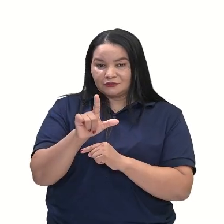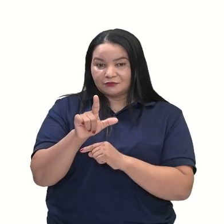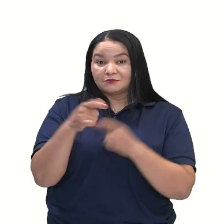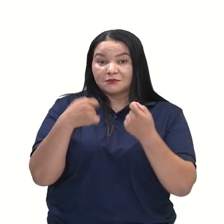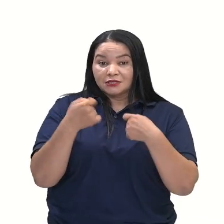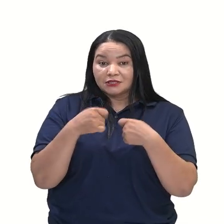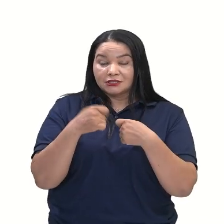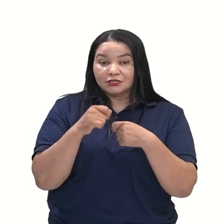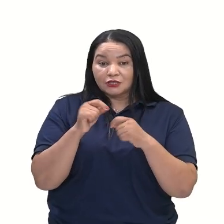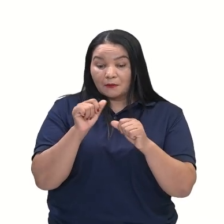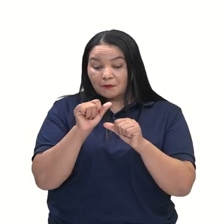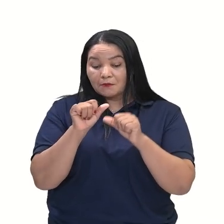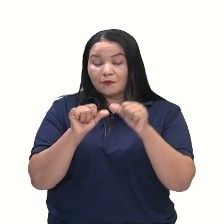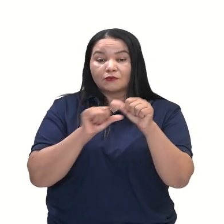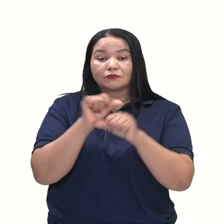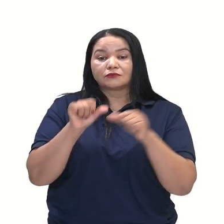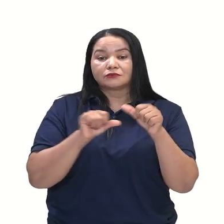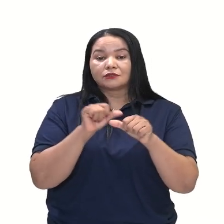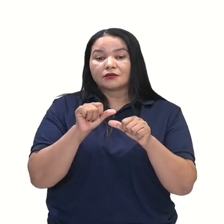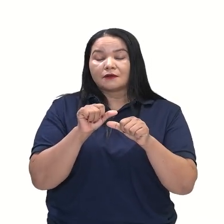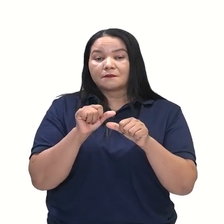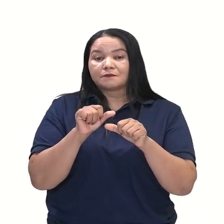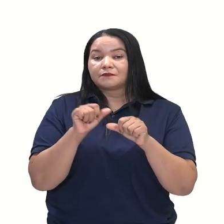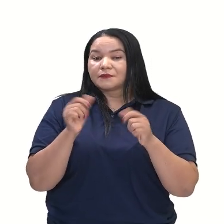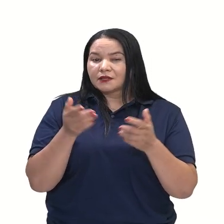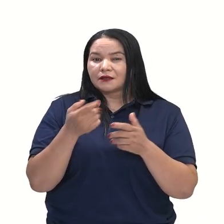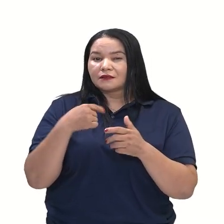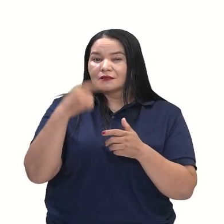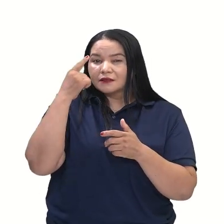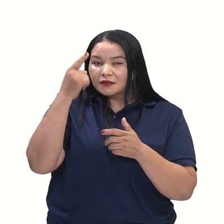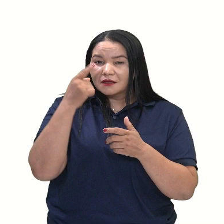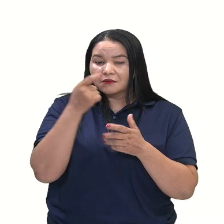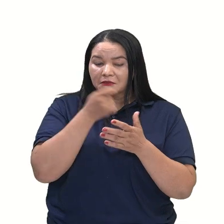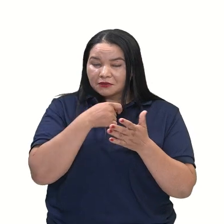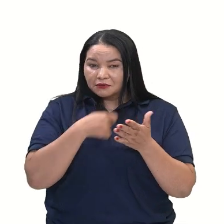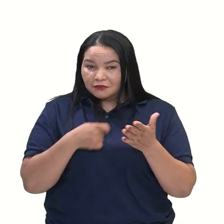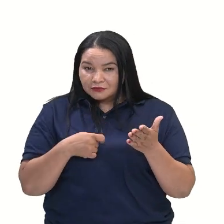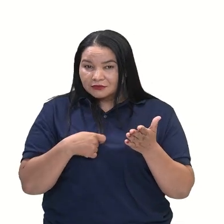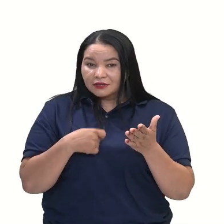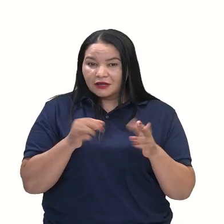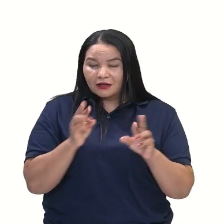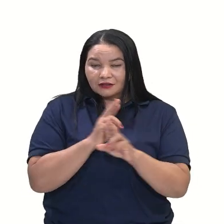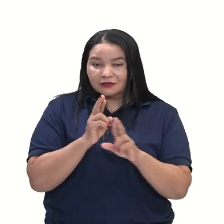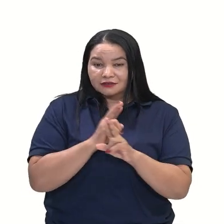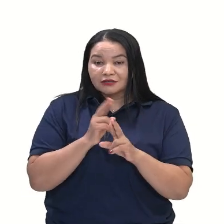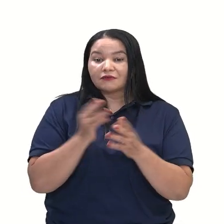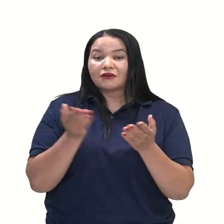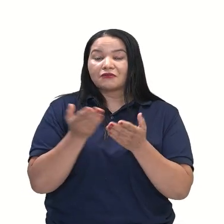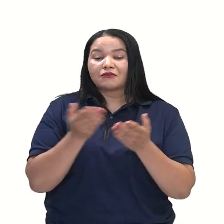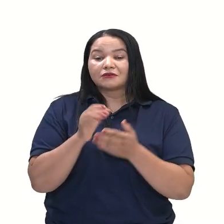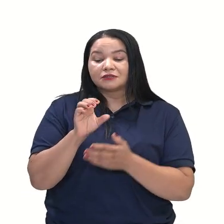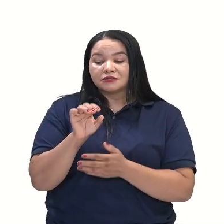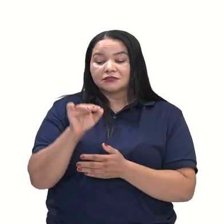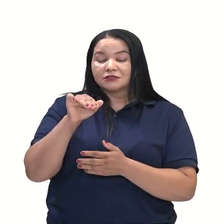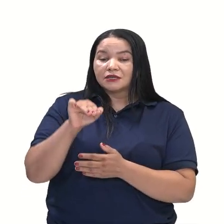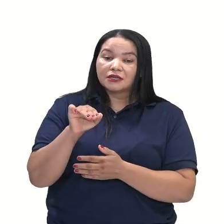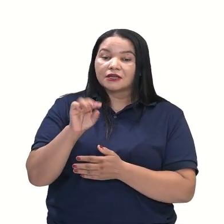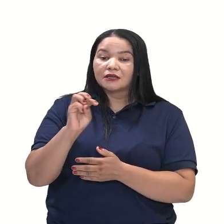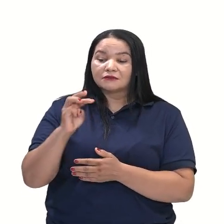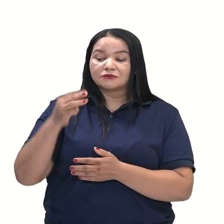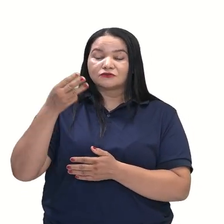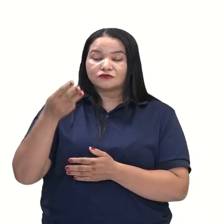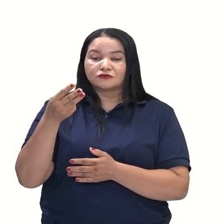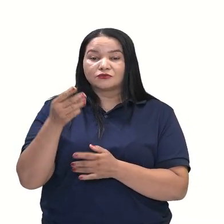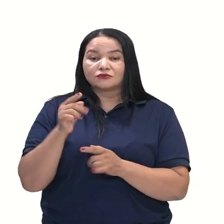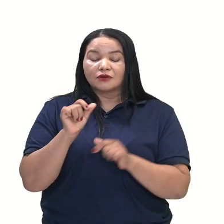uma conversão. E quando eu disse para você há pouco, anote as relações que estão aparecendo aí na tela, foi justamente porque eu sabia que aqui no